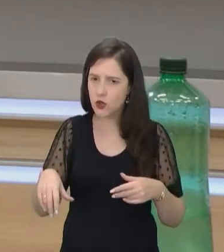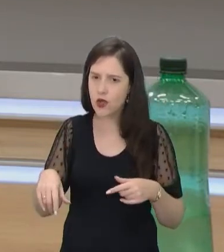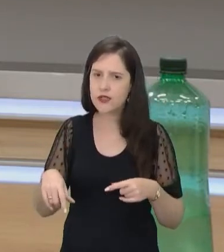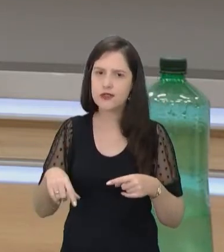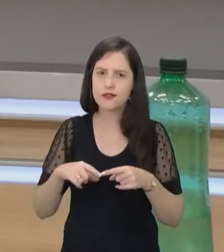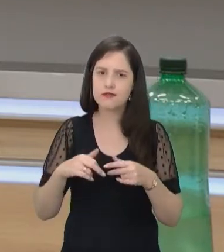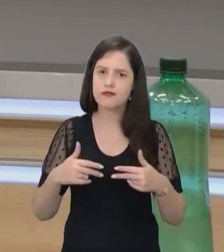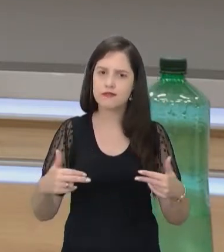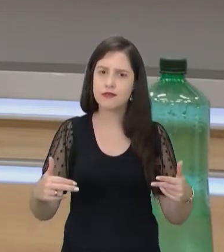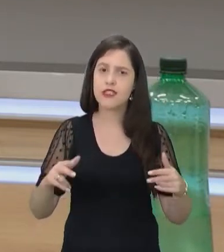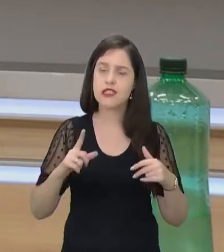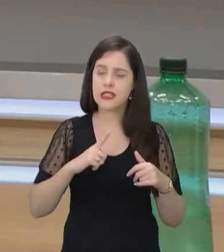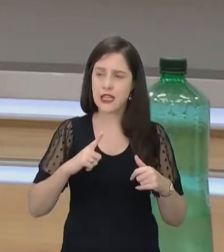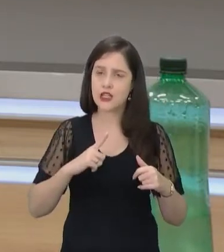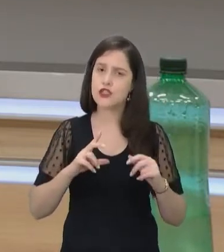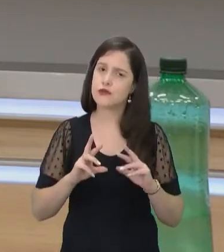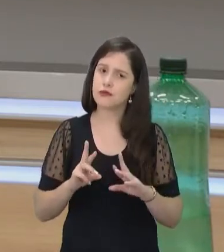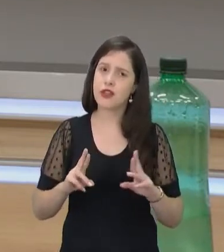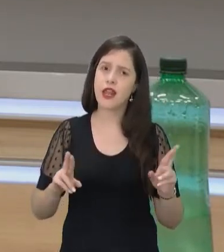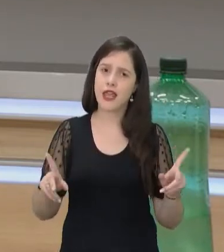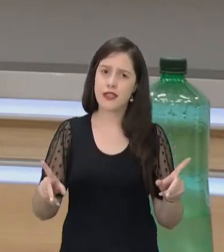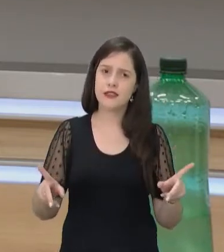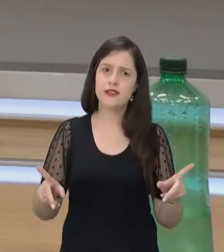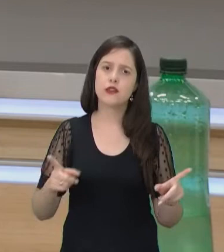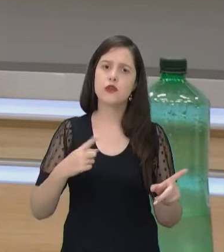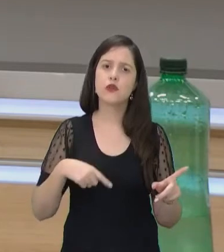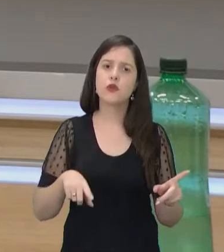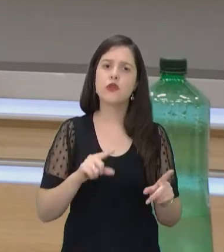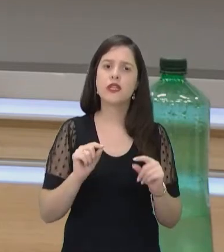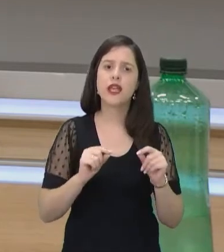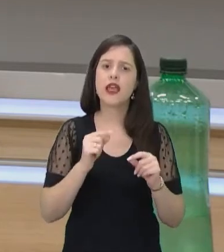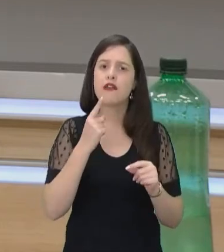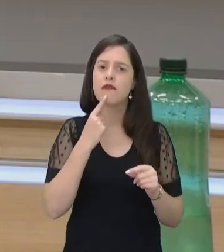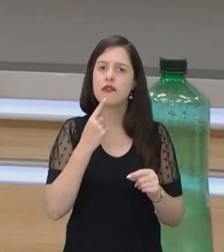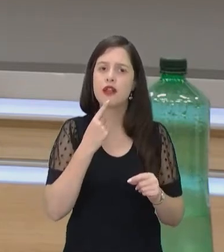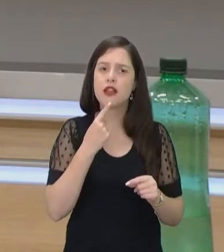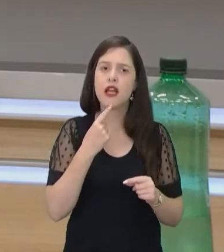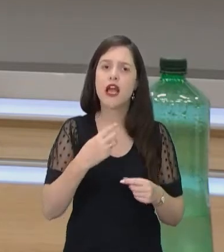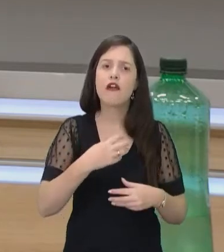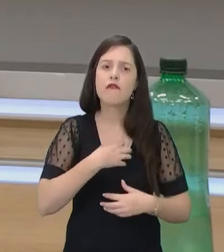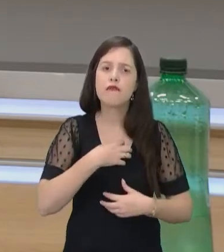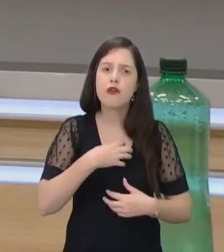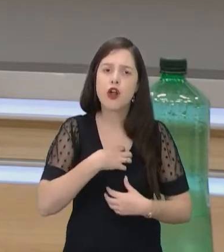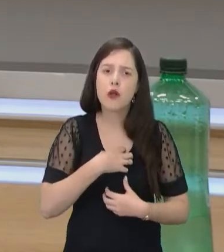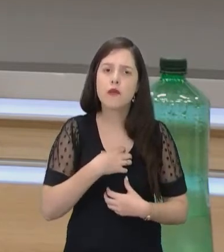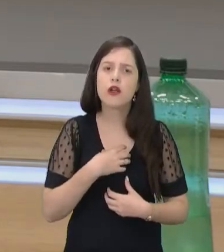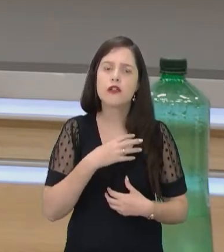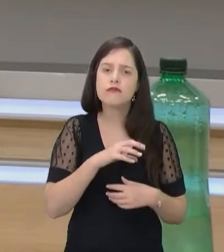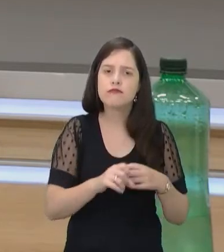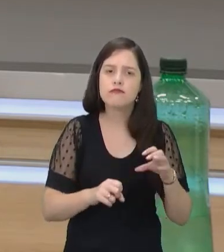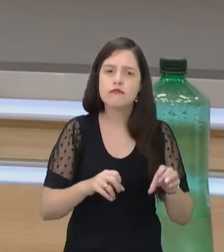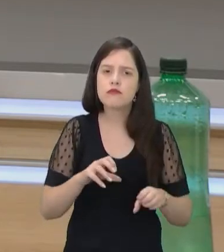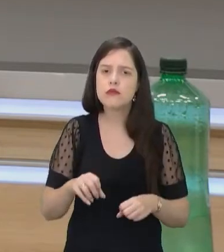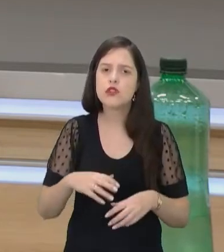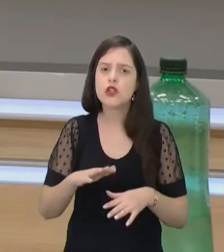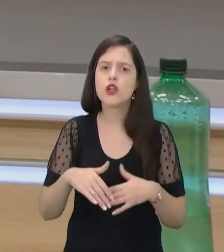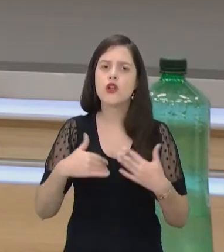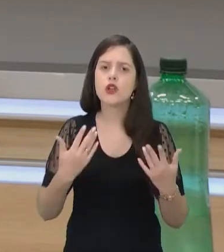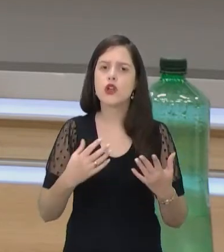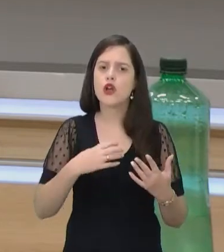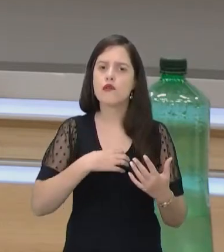isso preocupa tanto, que é o que a gente sempre vem falando, que é a forma com que é descartado, a forma onde ele